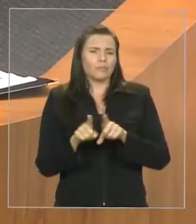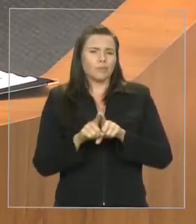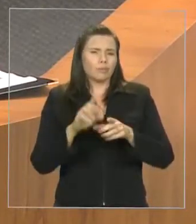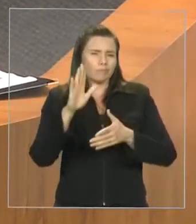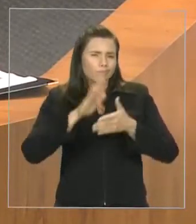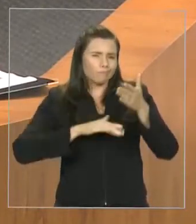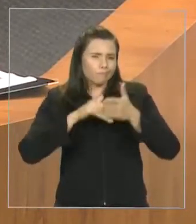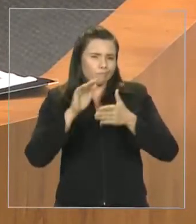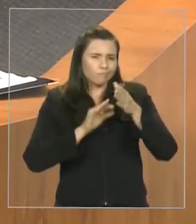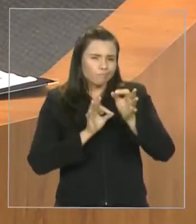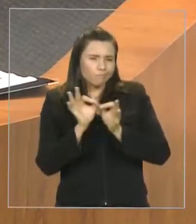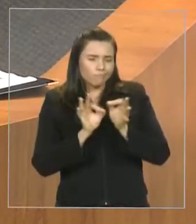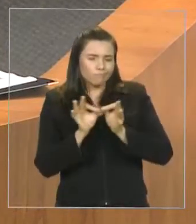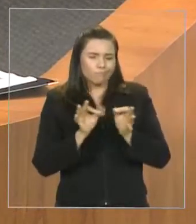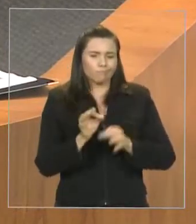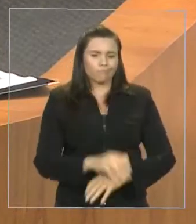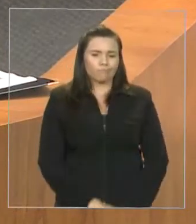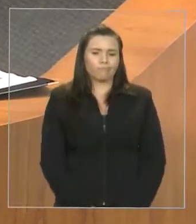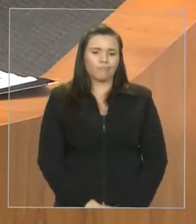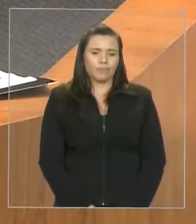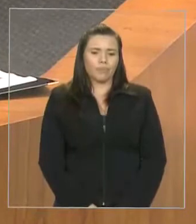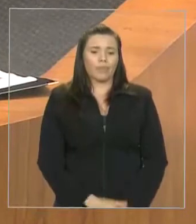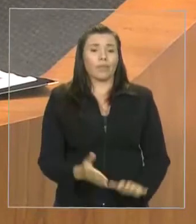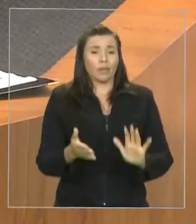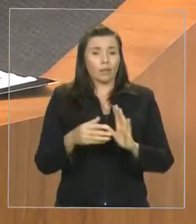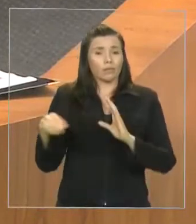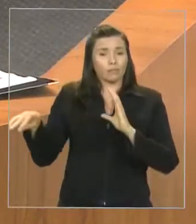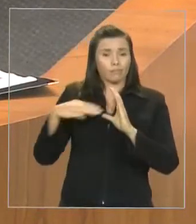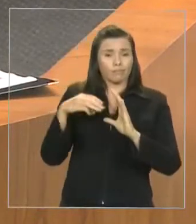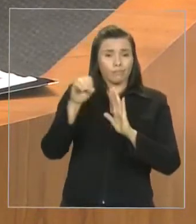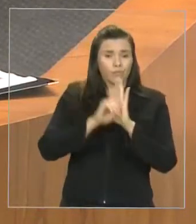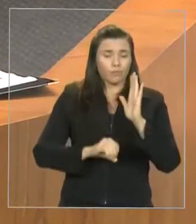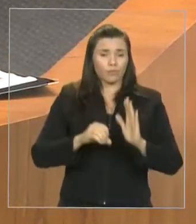Veio para a Assembleia Legislativa do Estado do Maranhão o ofício número 660.